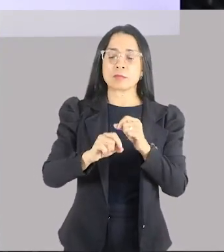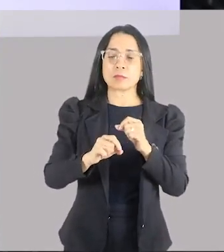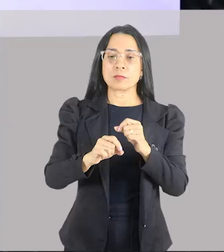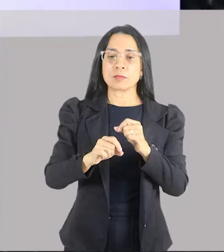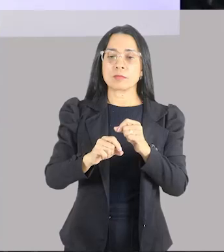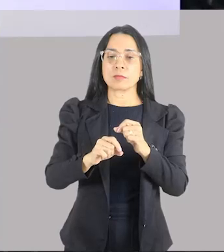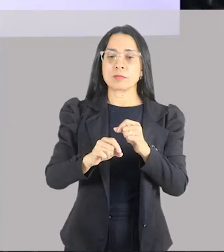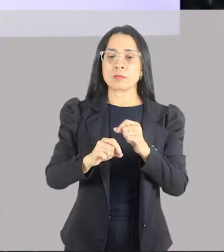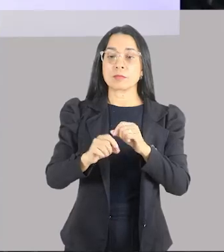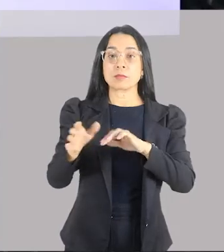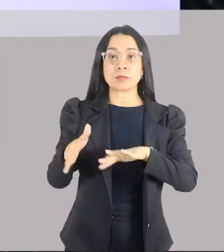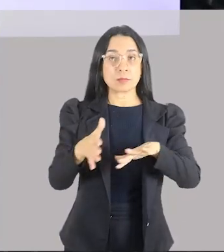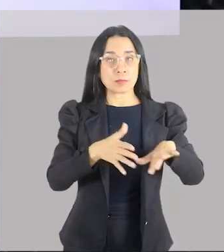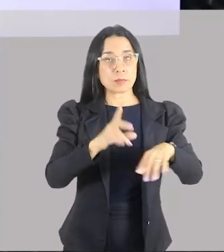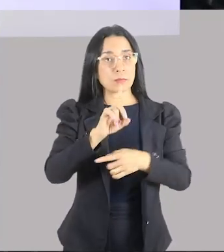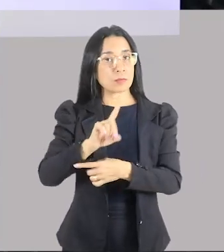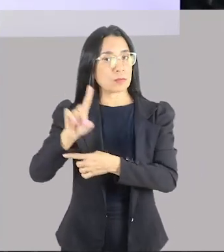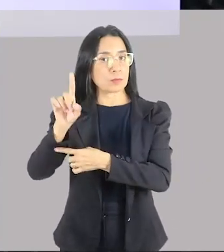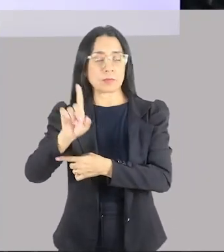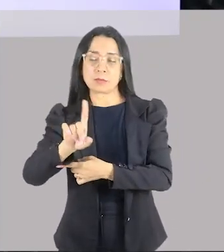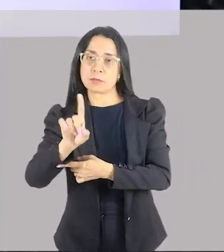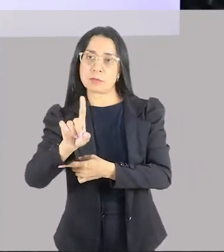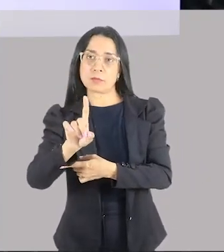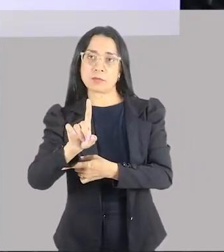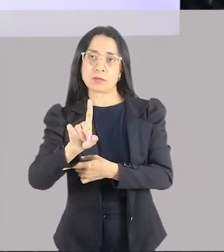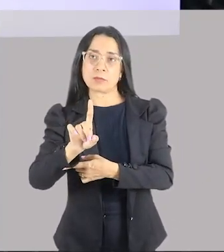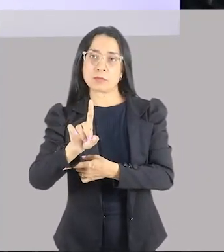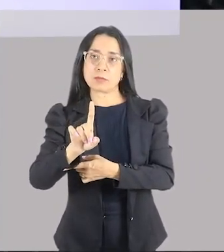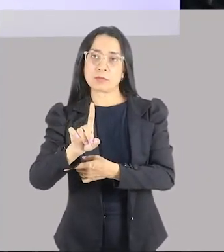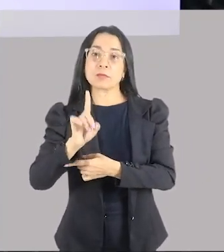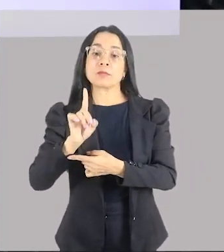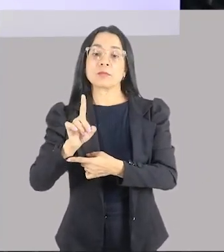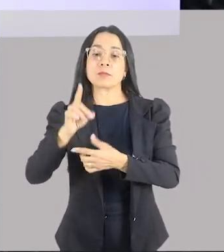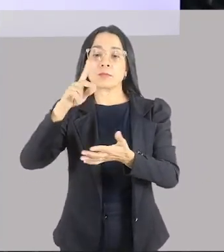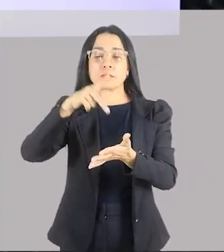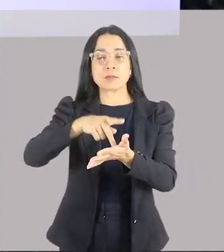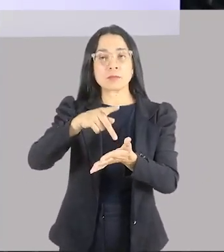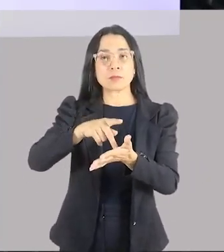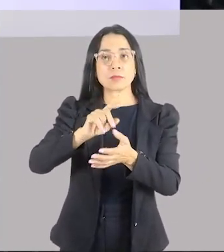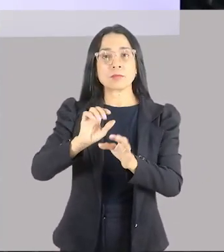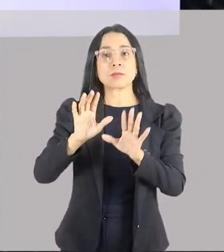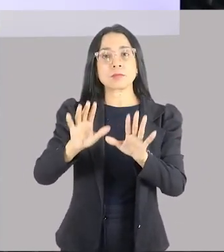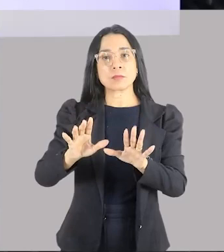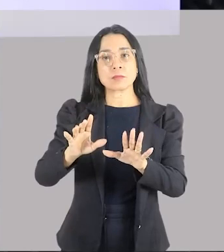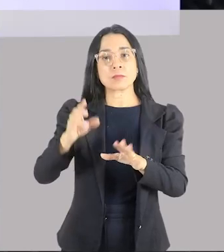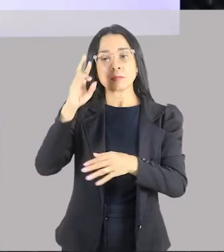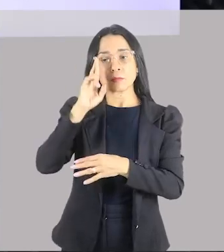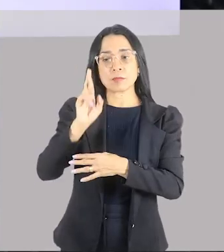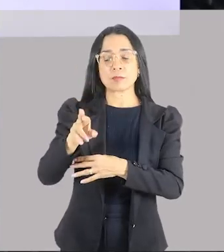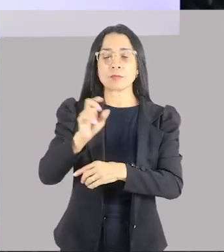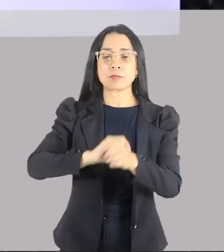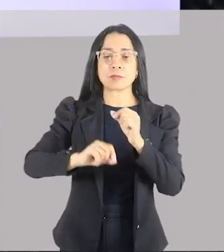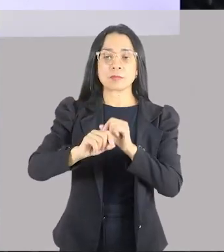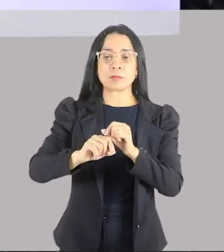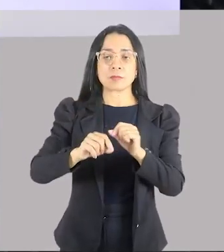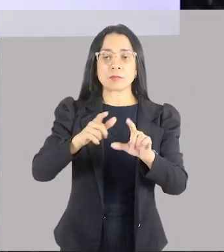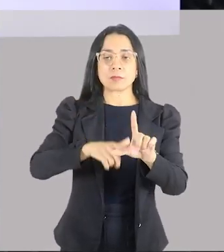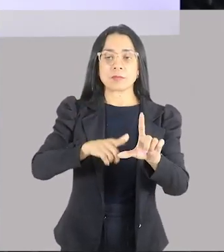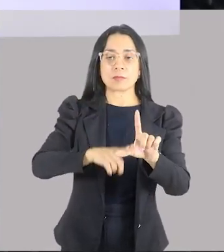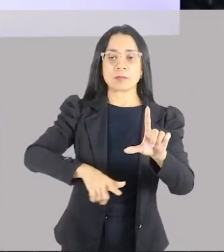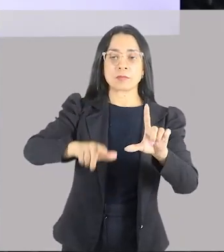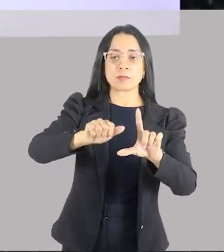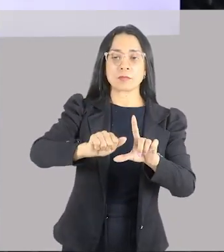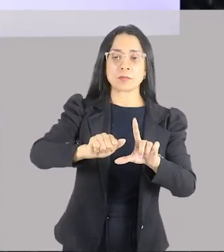ele não retira Deus, ele coloca Deus como verdade, como fundamento da verdade, só que de uma forma mais racional. Aceita Deus de uma visão